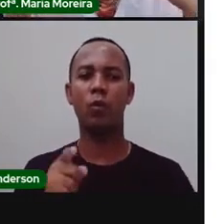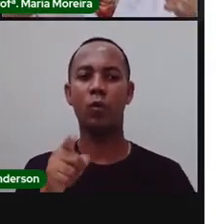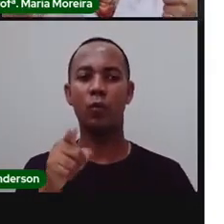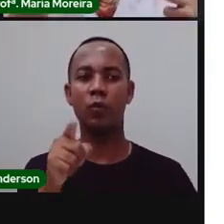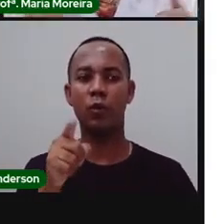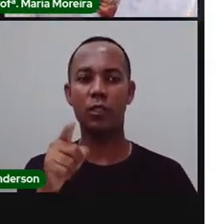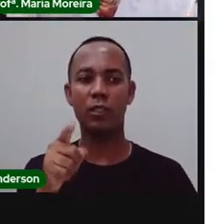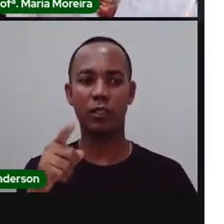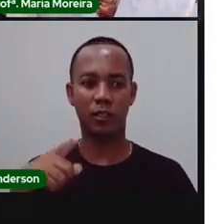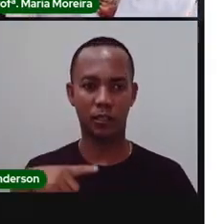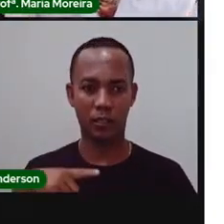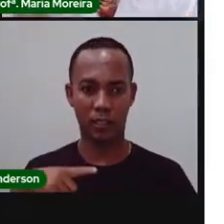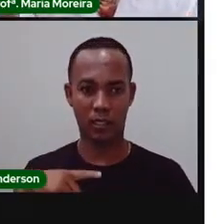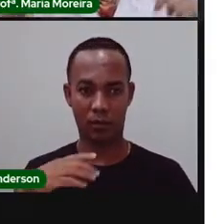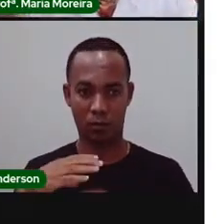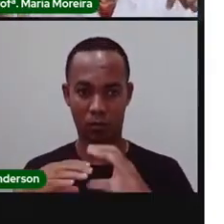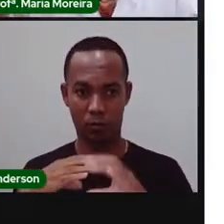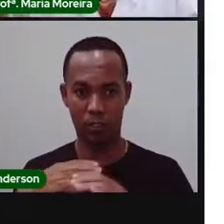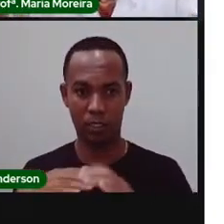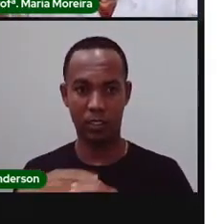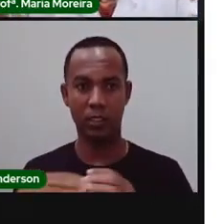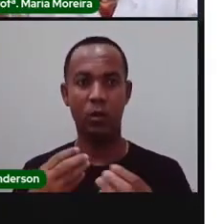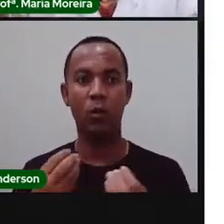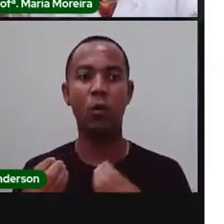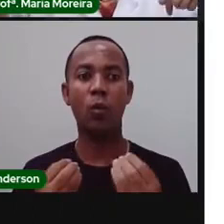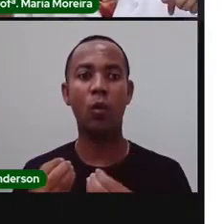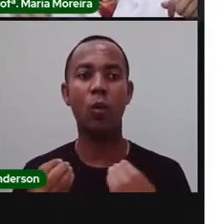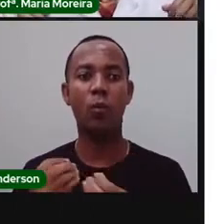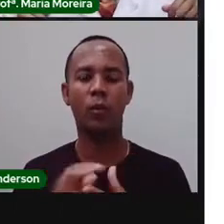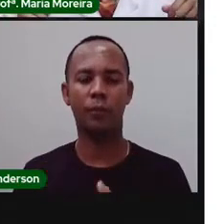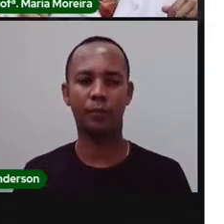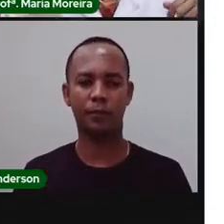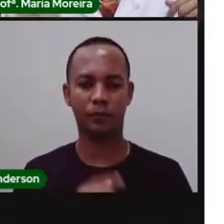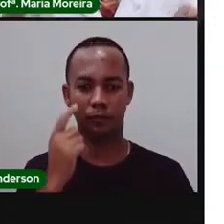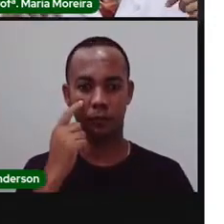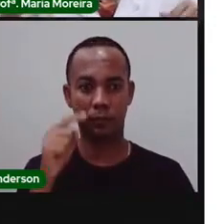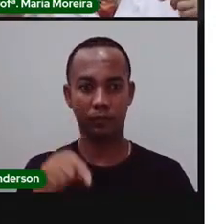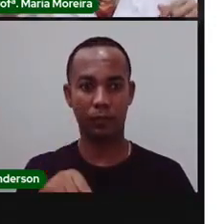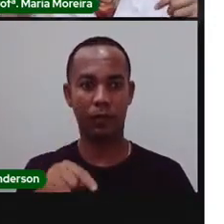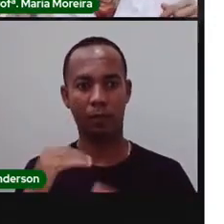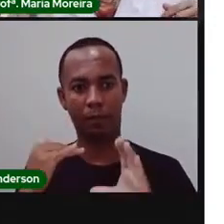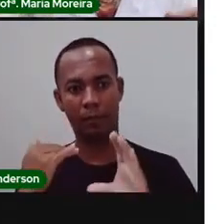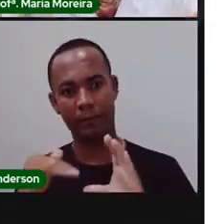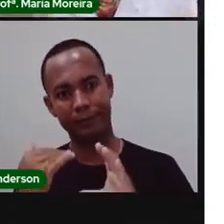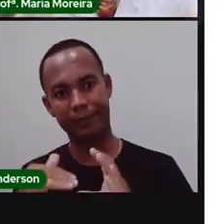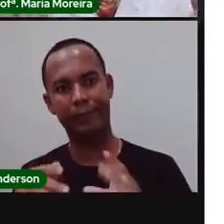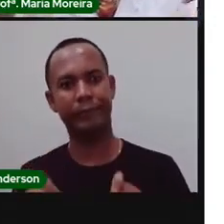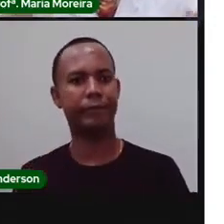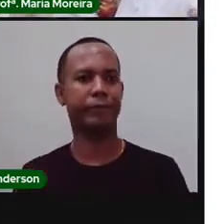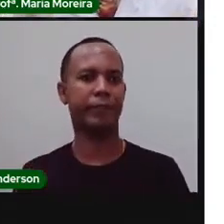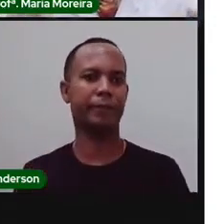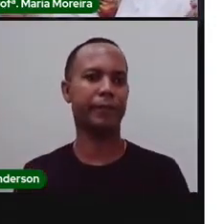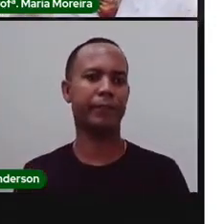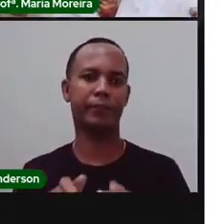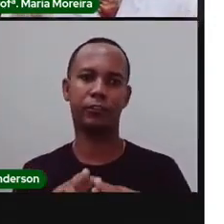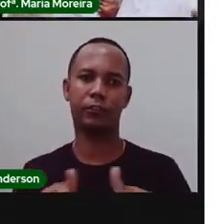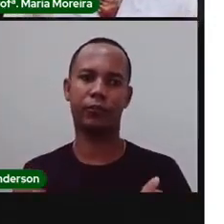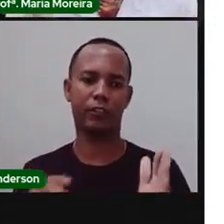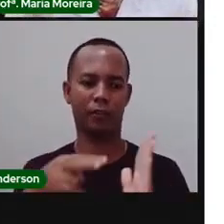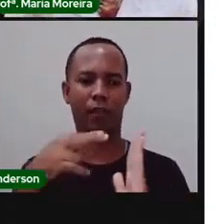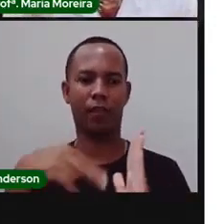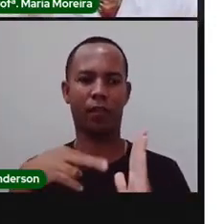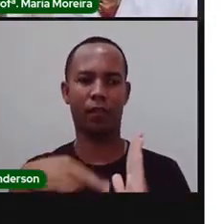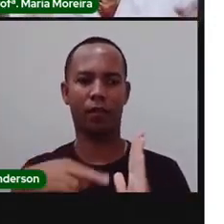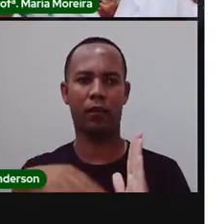aí estão também se comunicando comigo através do chat aqui embaixo, mandando mensagens, mensagens essas que são lidas